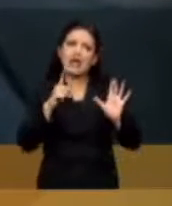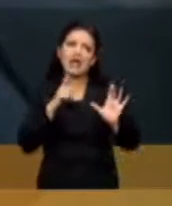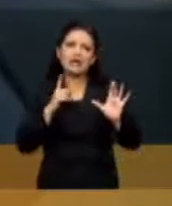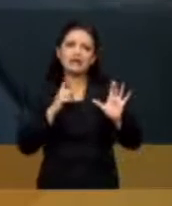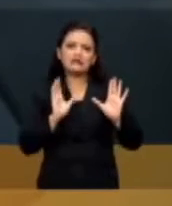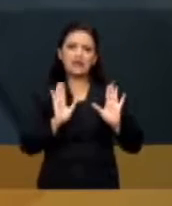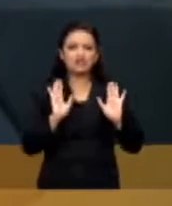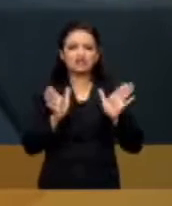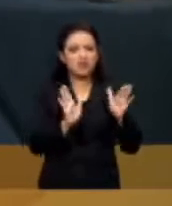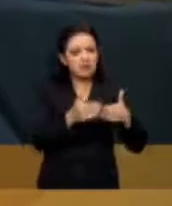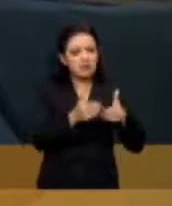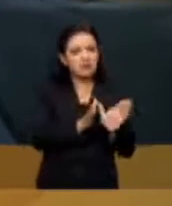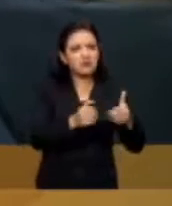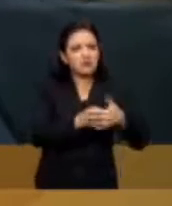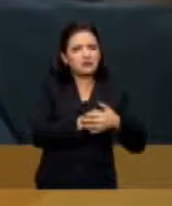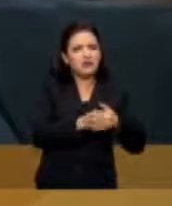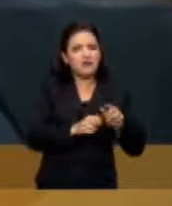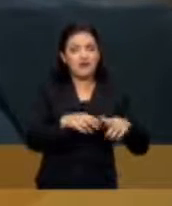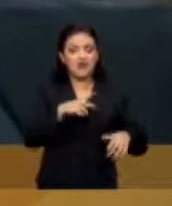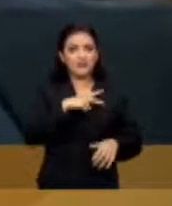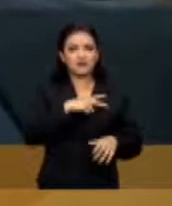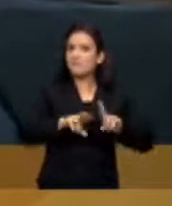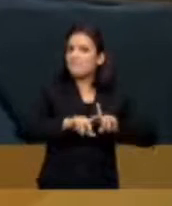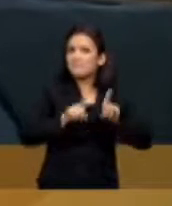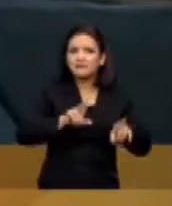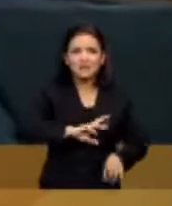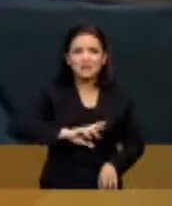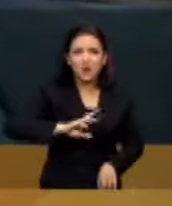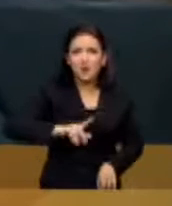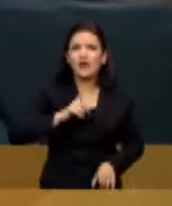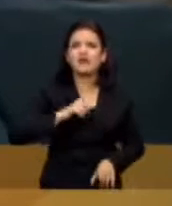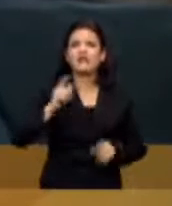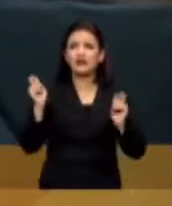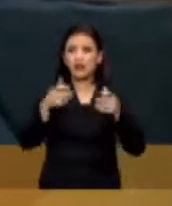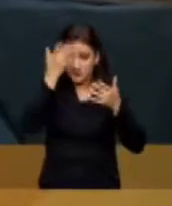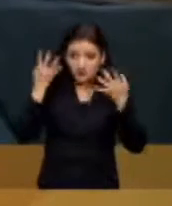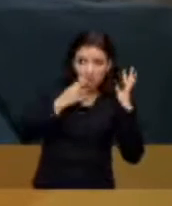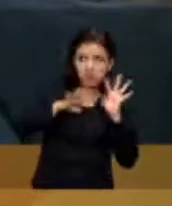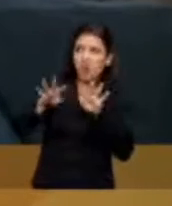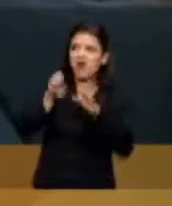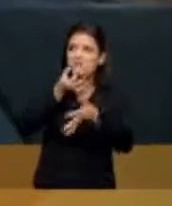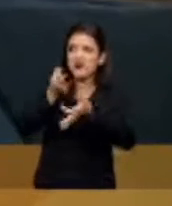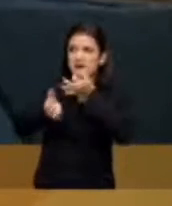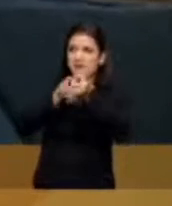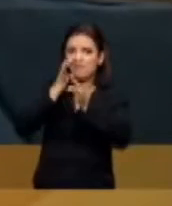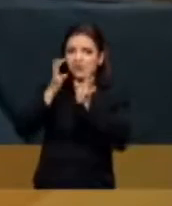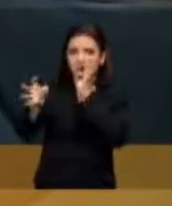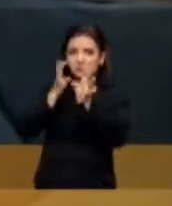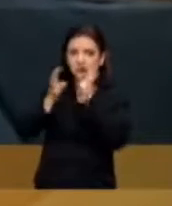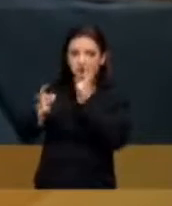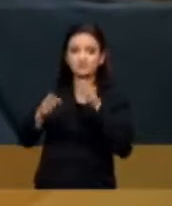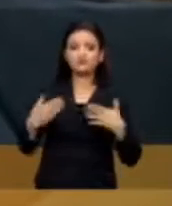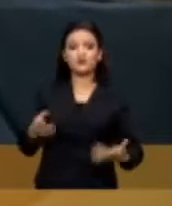menos e mais de caverna platônica. De início, gostaria de lembrar Shakespeare